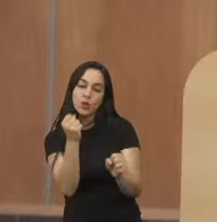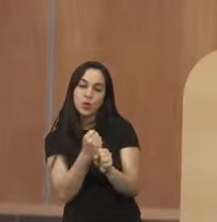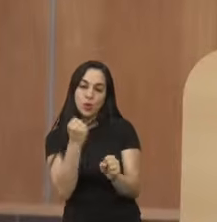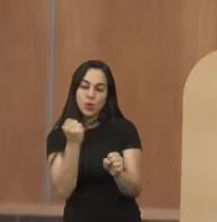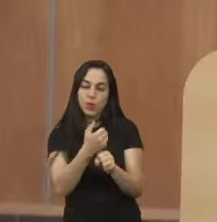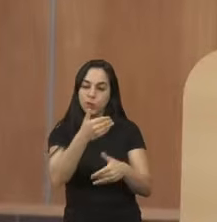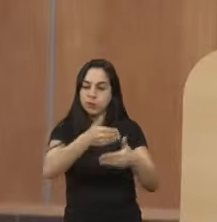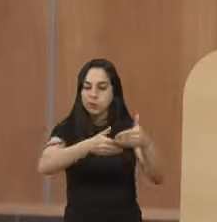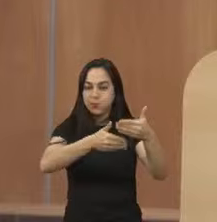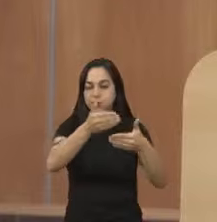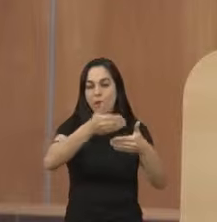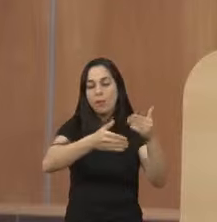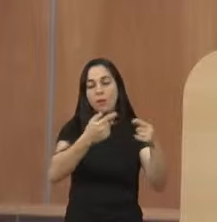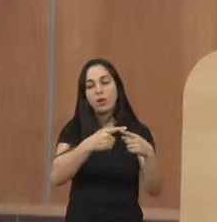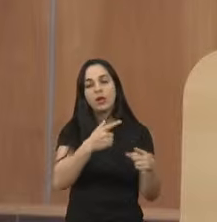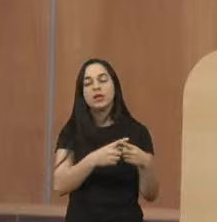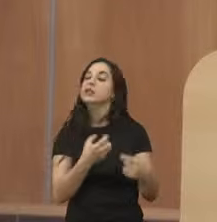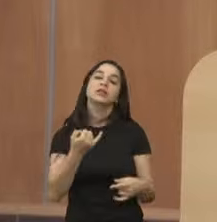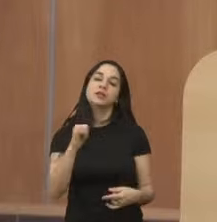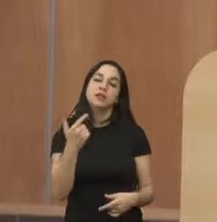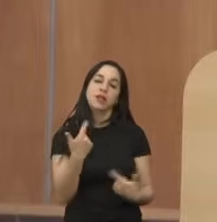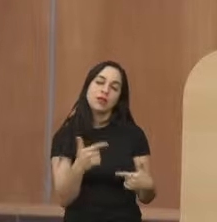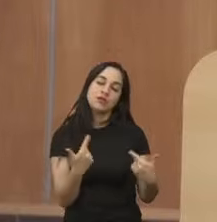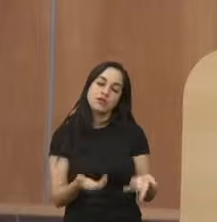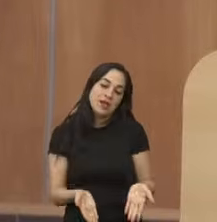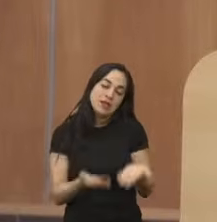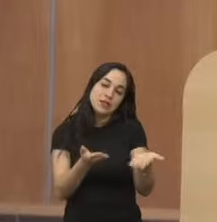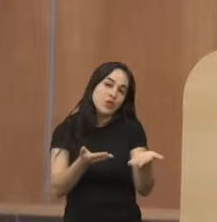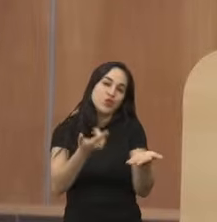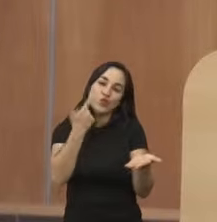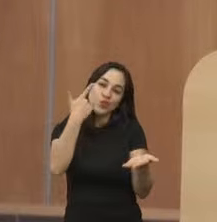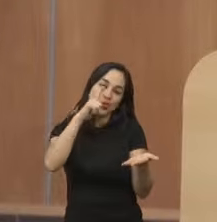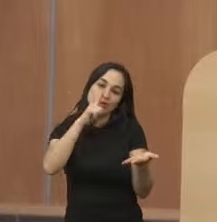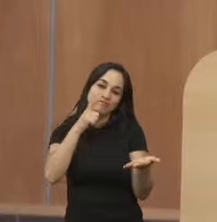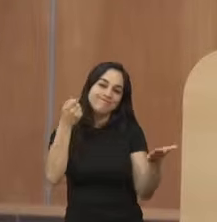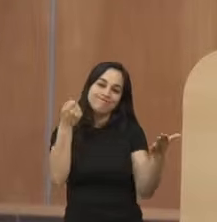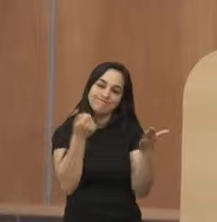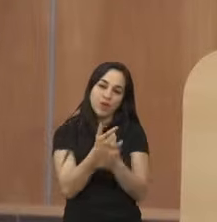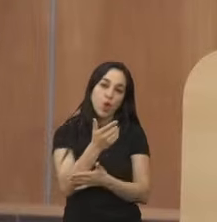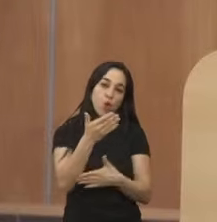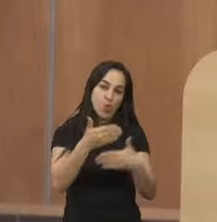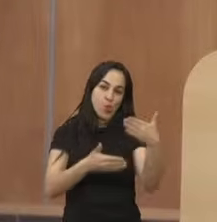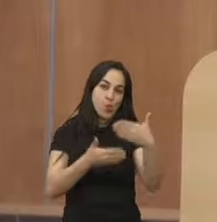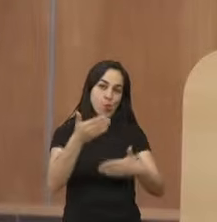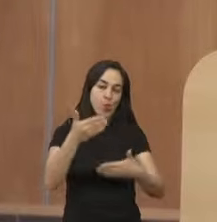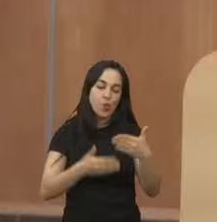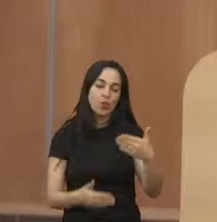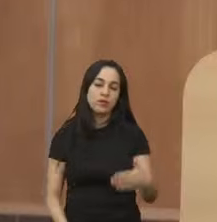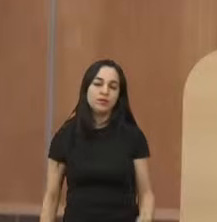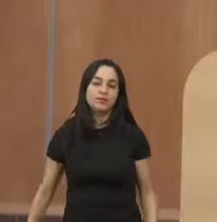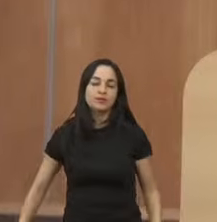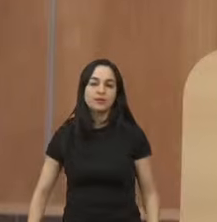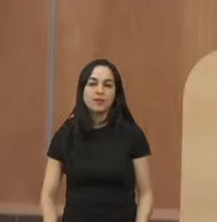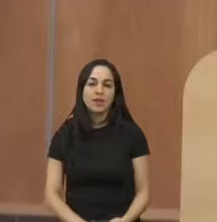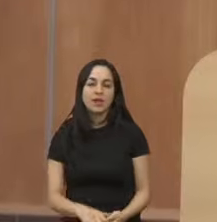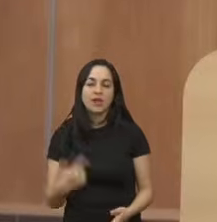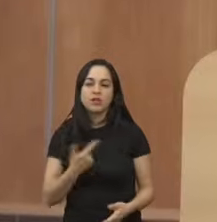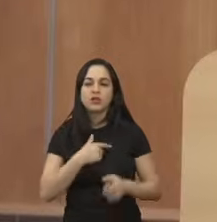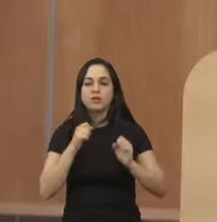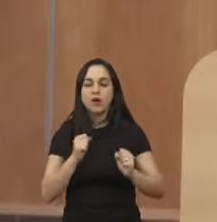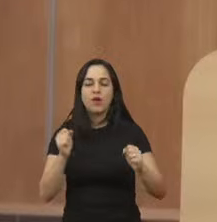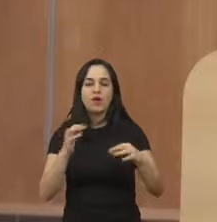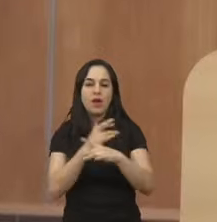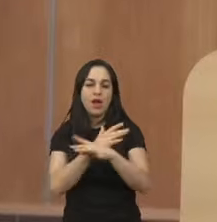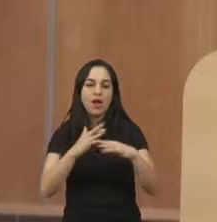tiver o incentivo, eles não poderão construir essas casas. E para que a gente possa aproveitar o máximo possível das áreas urbanas